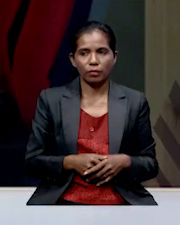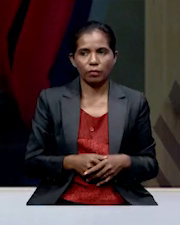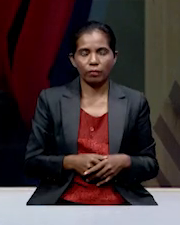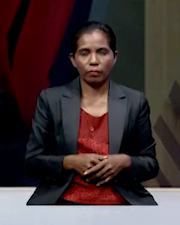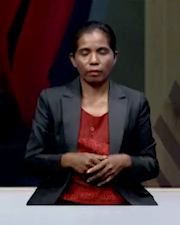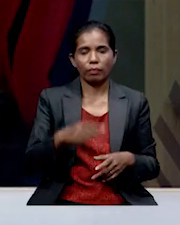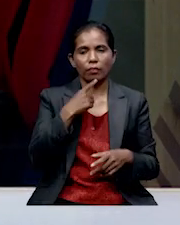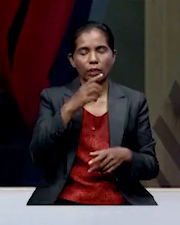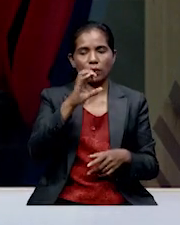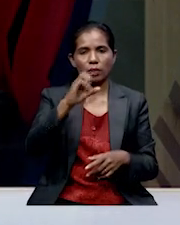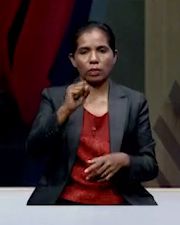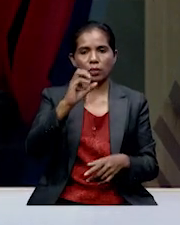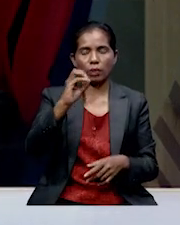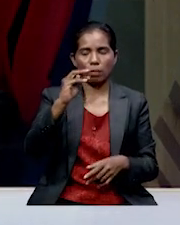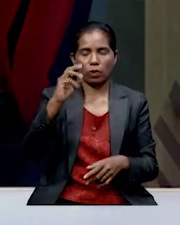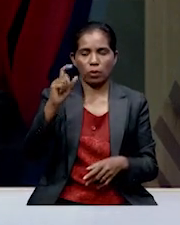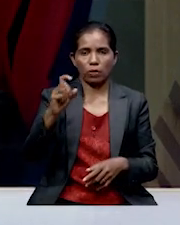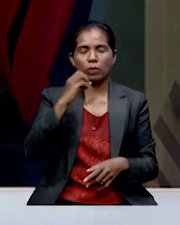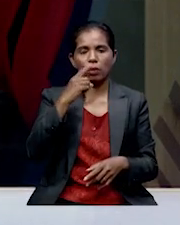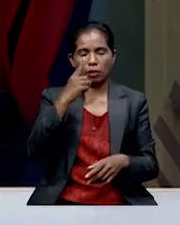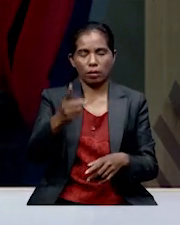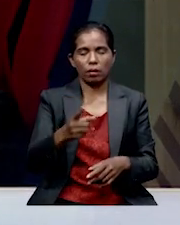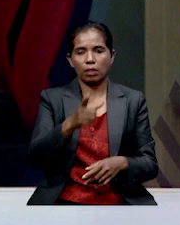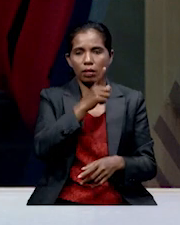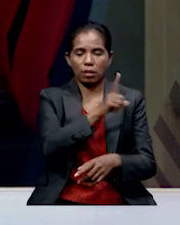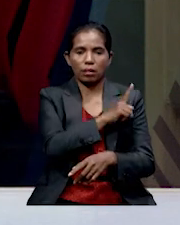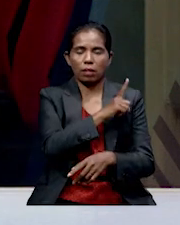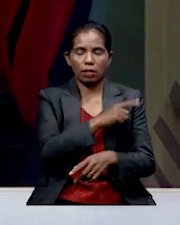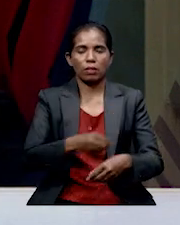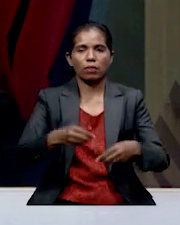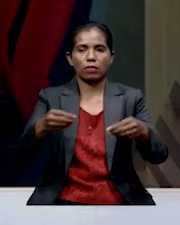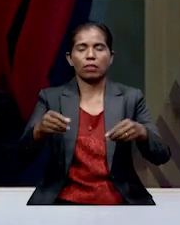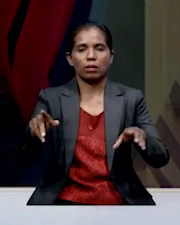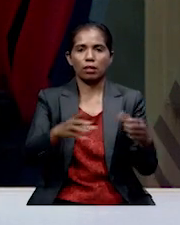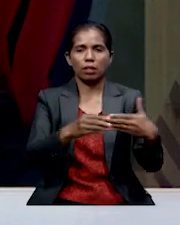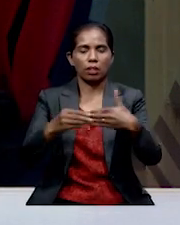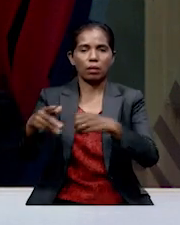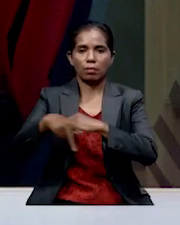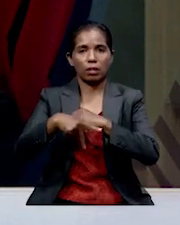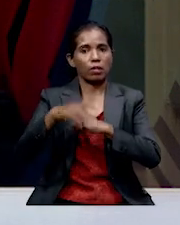Só Mocho declara Leran Antimur preenche requisito at líder do partido Fretilin.